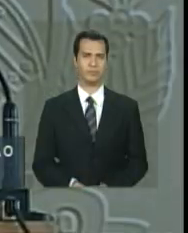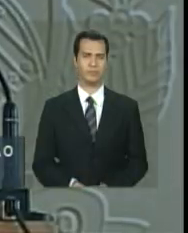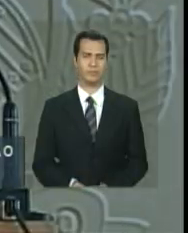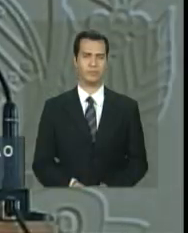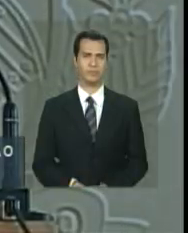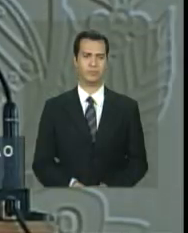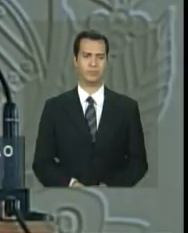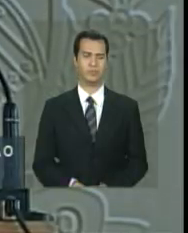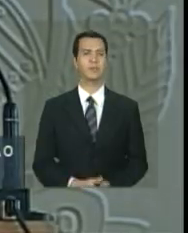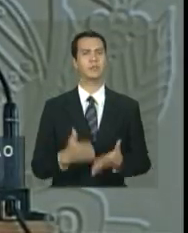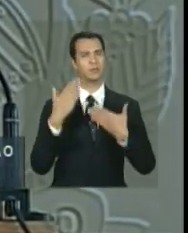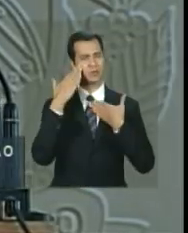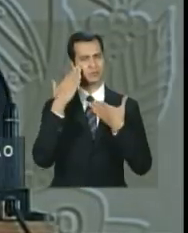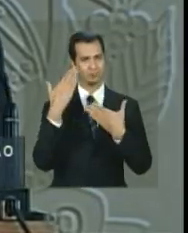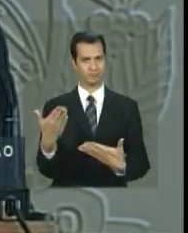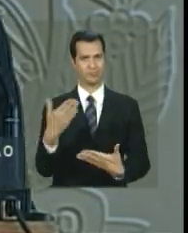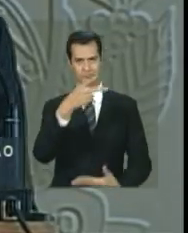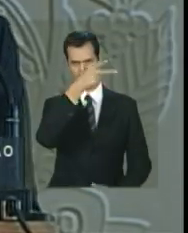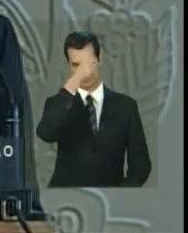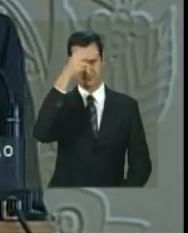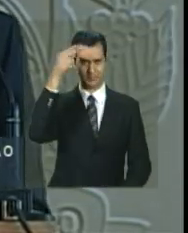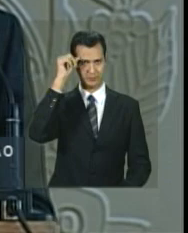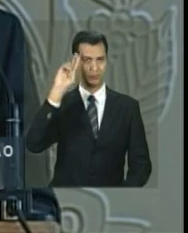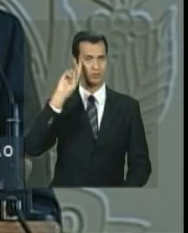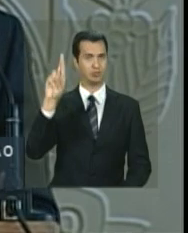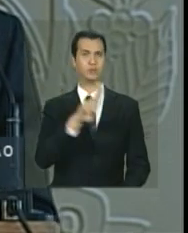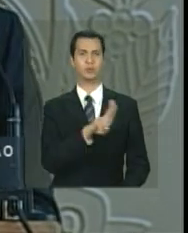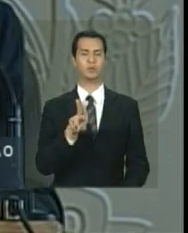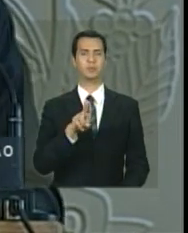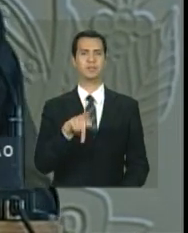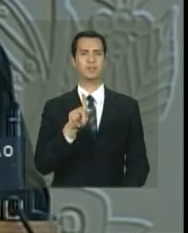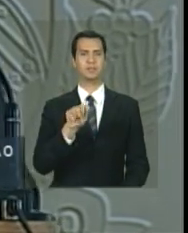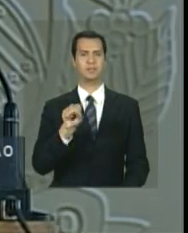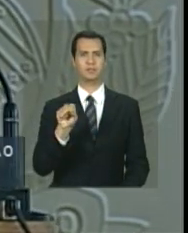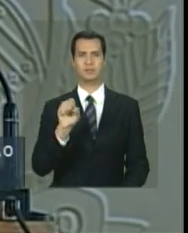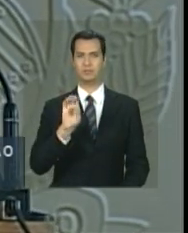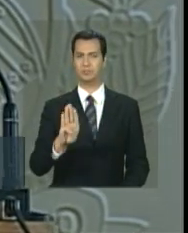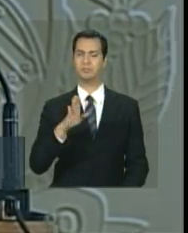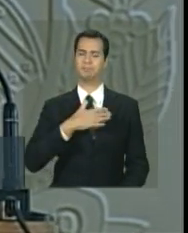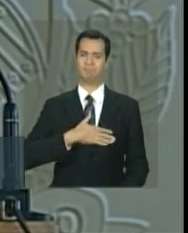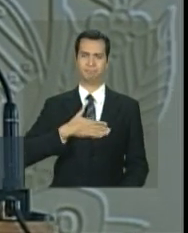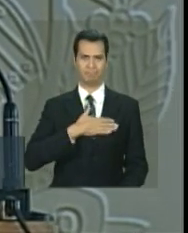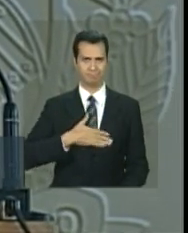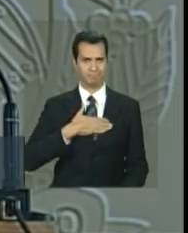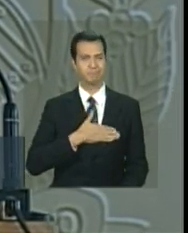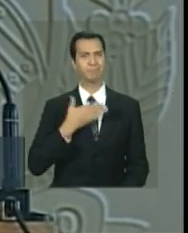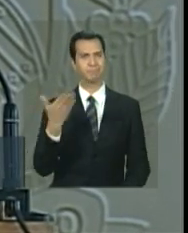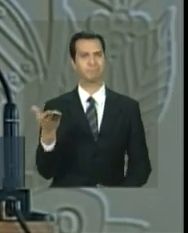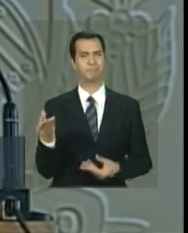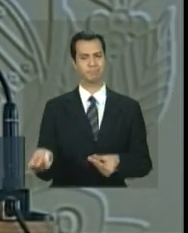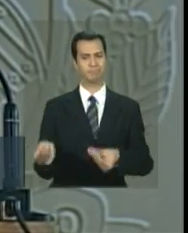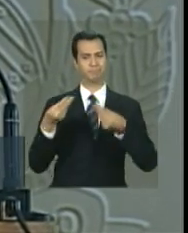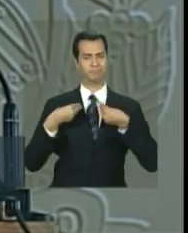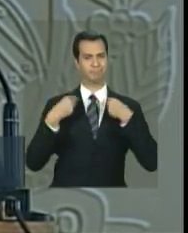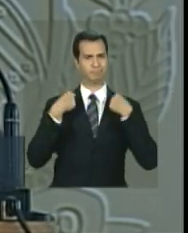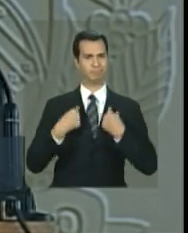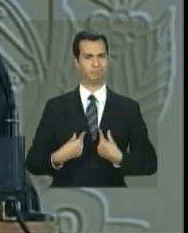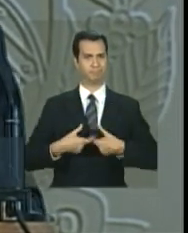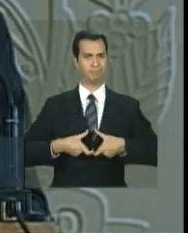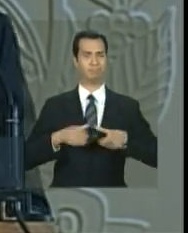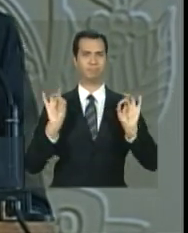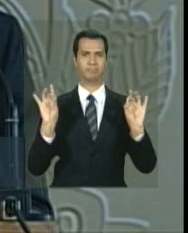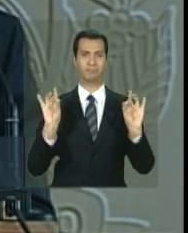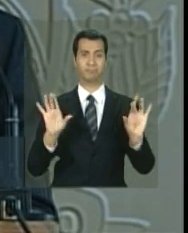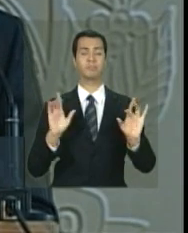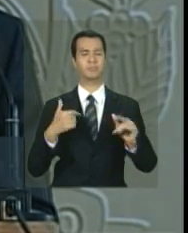agradecer ao prefeito Gilberto Kassab esta honra. É com grande humildade